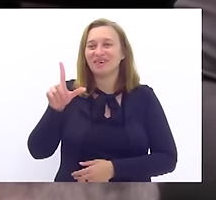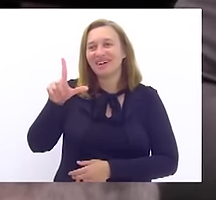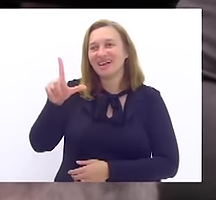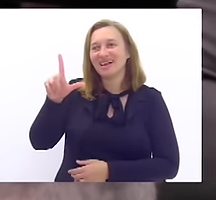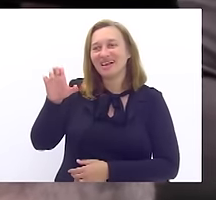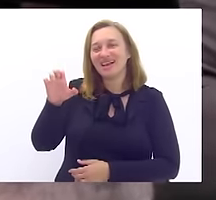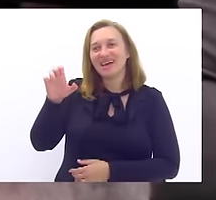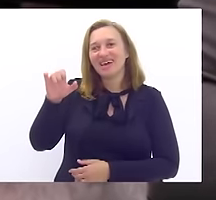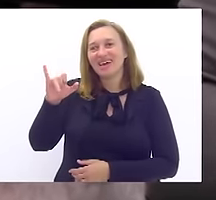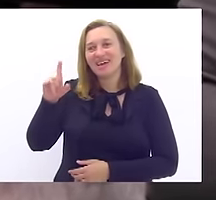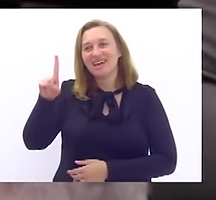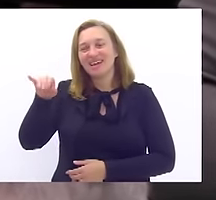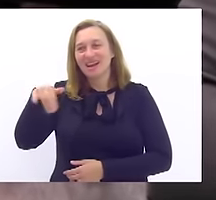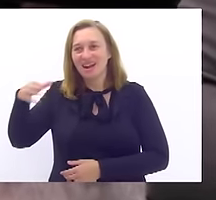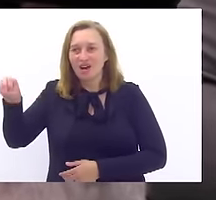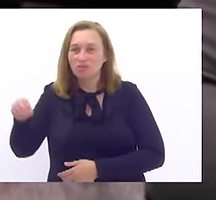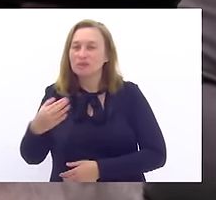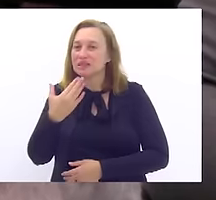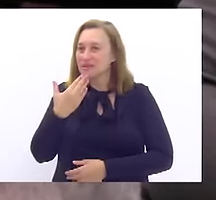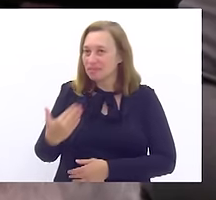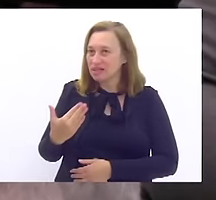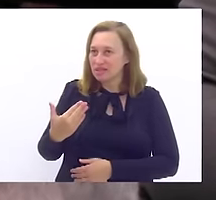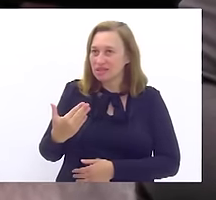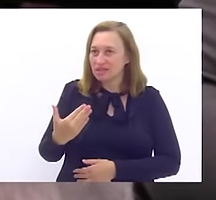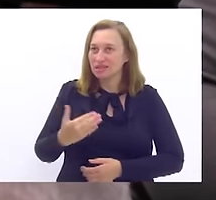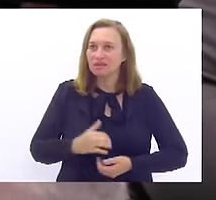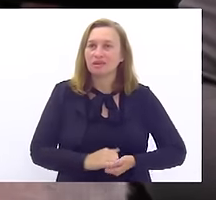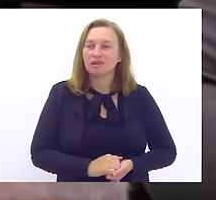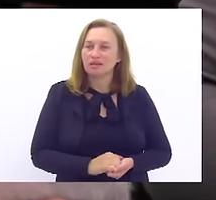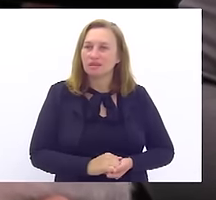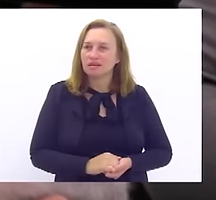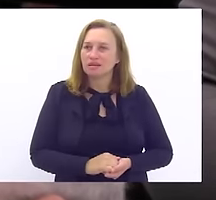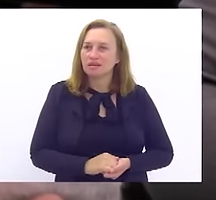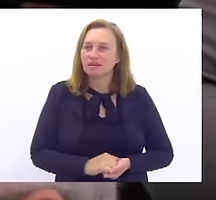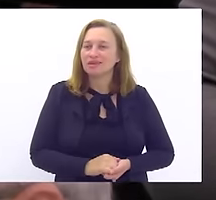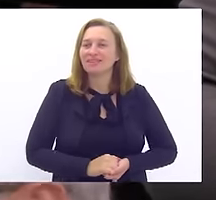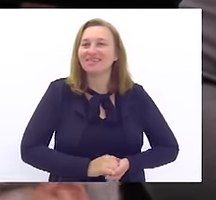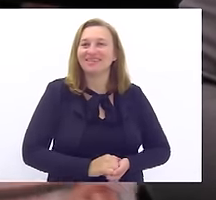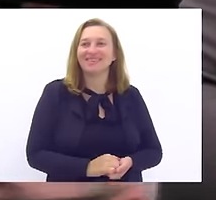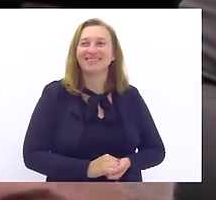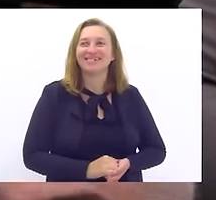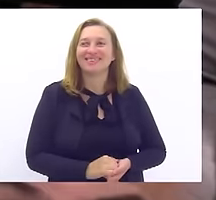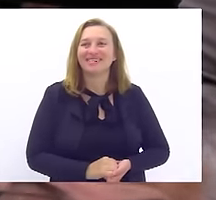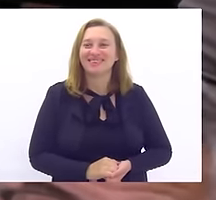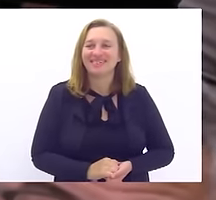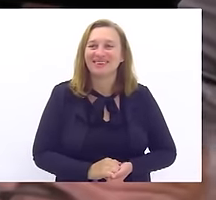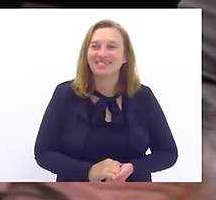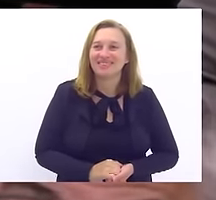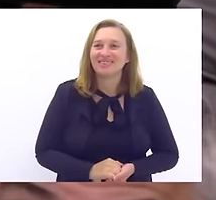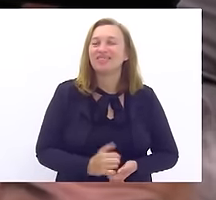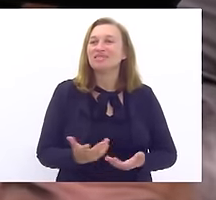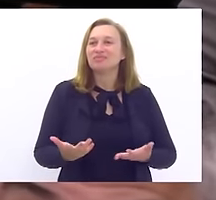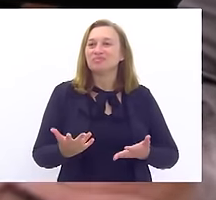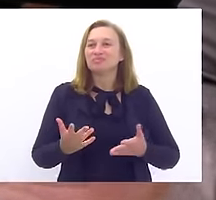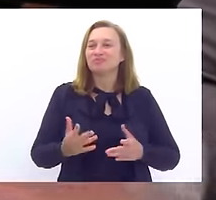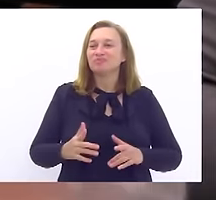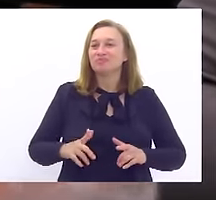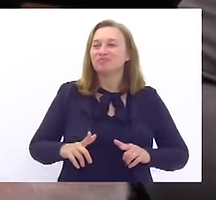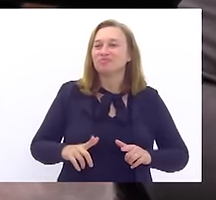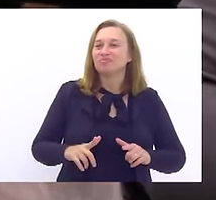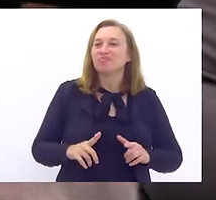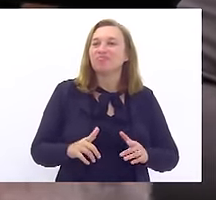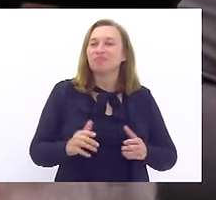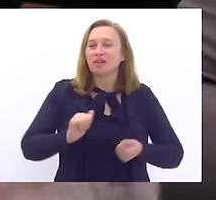nesse pedido nesse pedido de autorização ela relaciona os veículos que estariam aptos a leilão